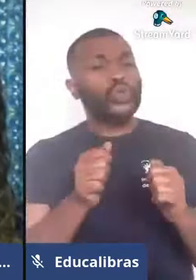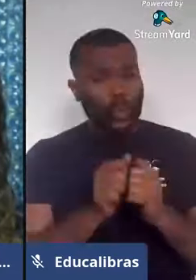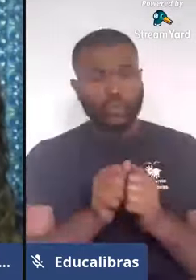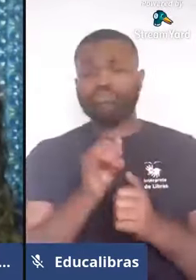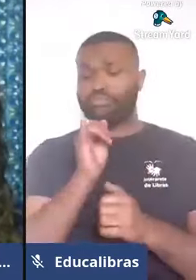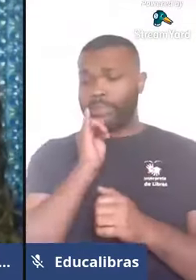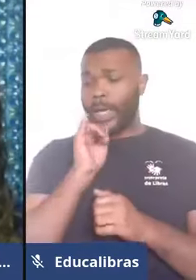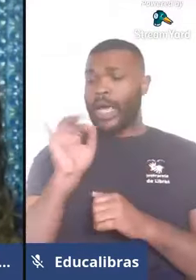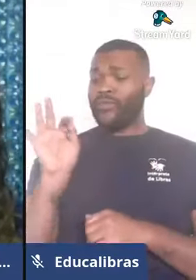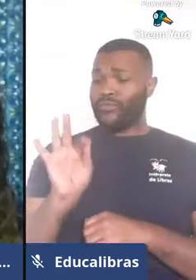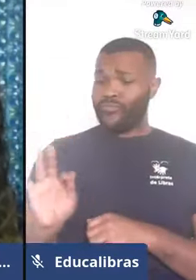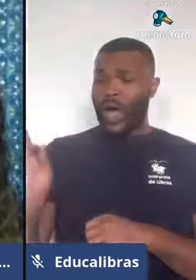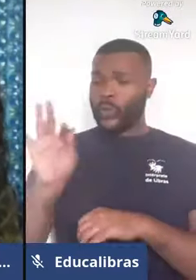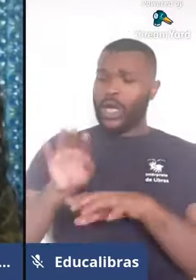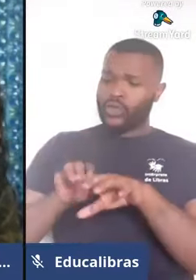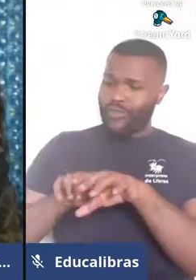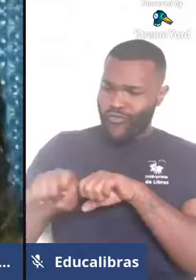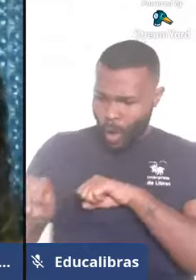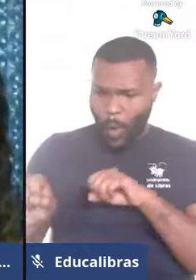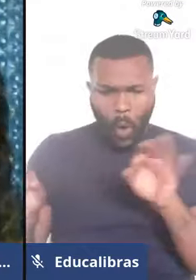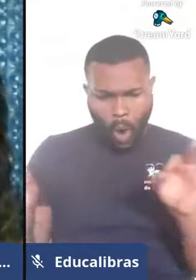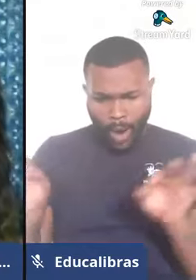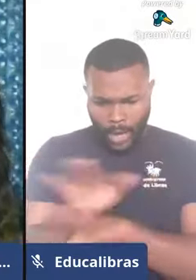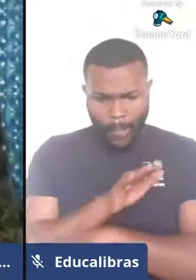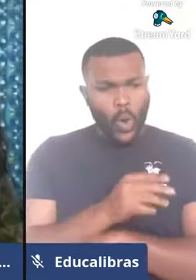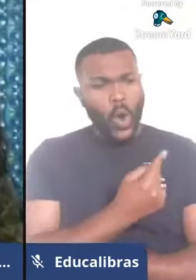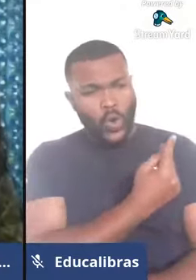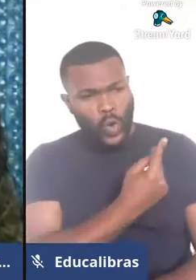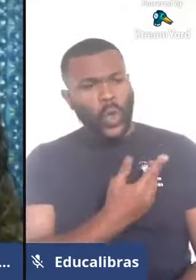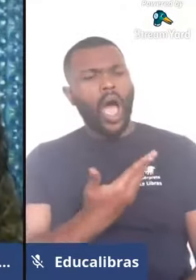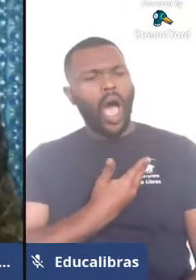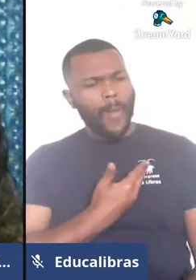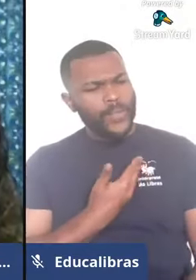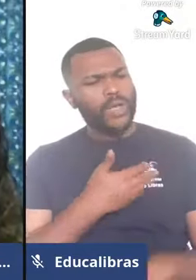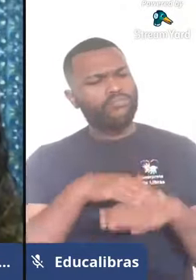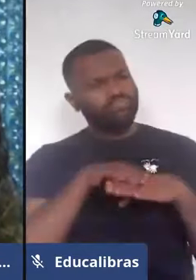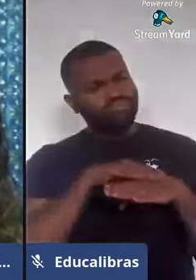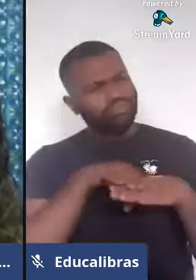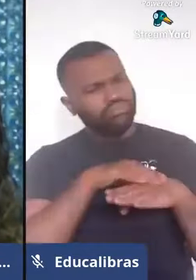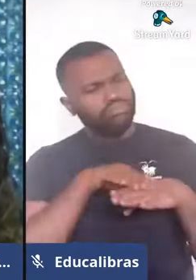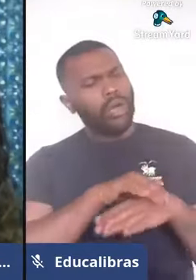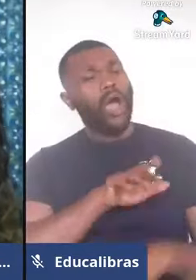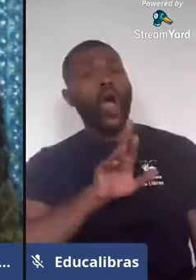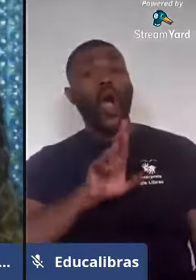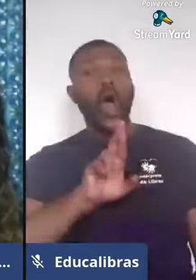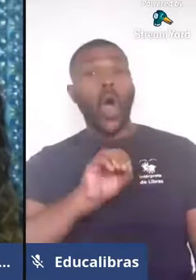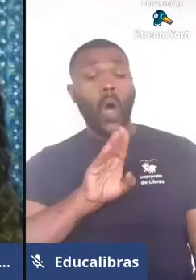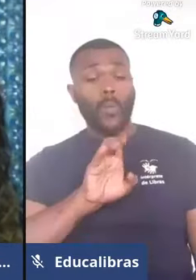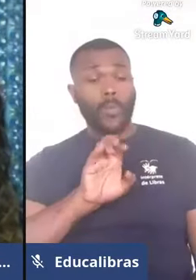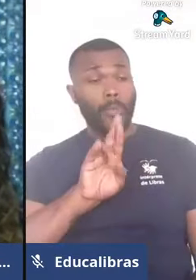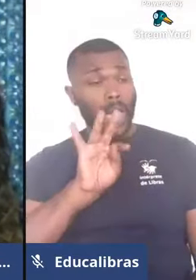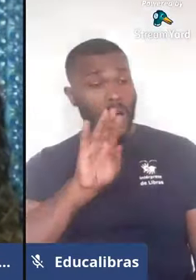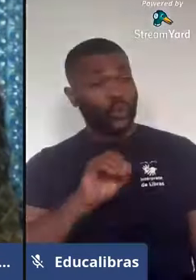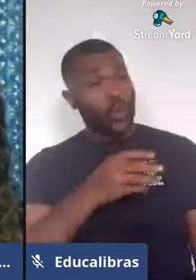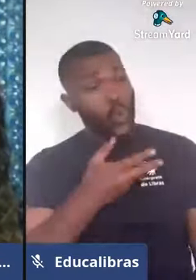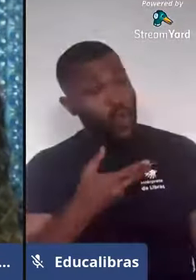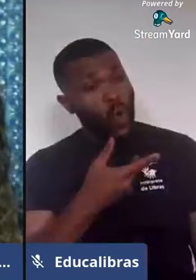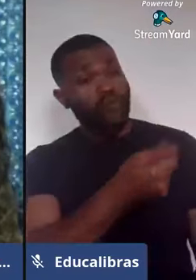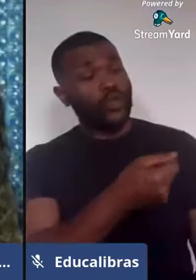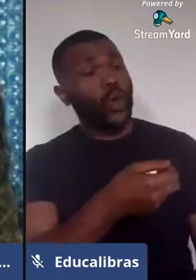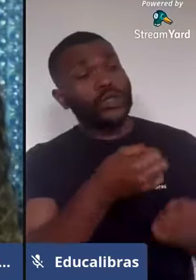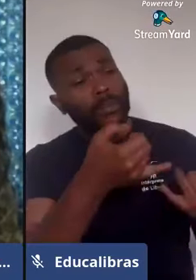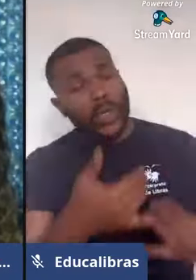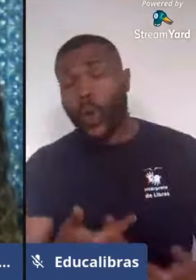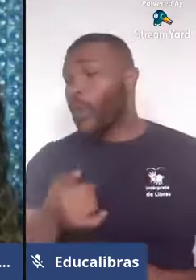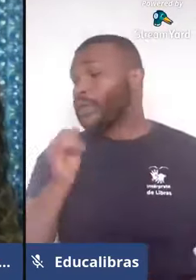faculdade, a gente continuou amigo, continuou conversando, e aí o Roberto uma vez me chamou e falou, olha, eu estou fazendo um projeto aqui, mas eu não consigo tirar